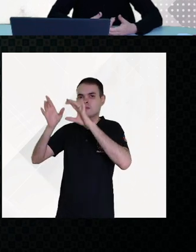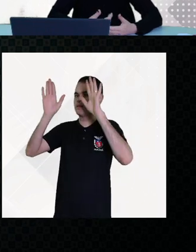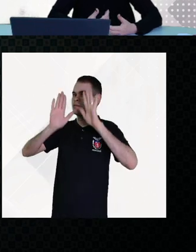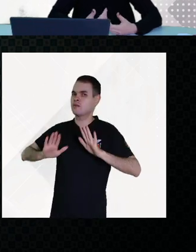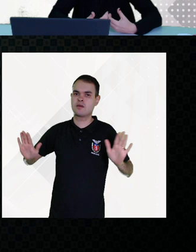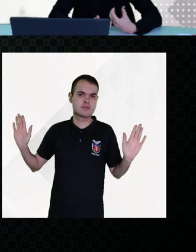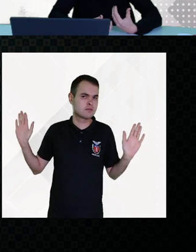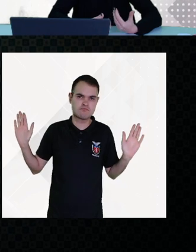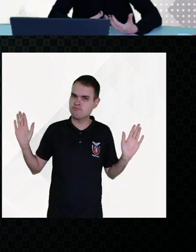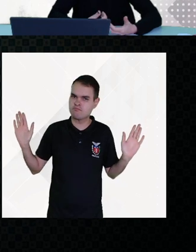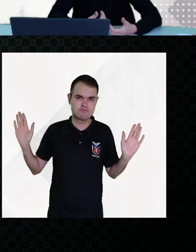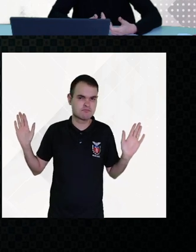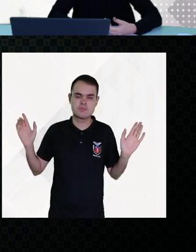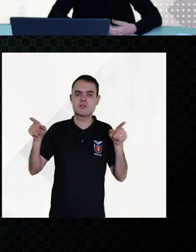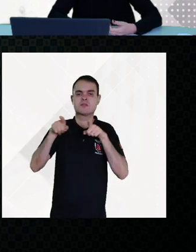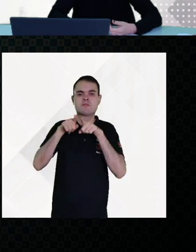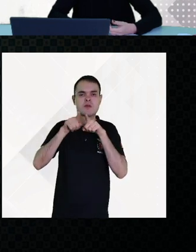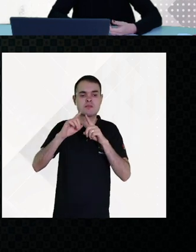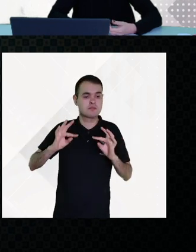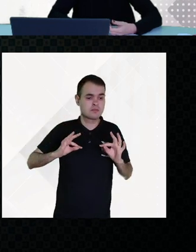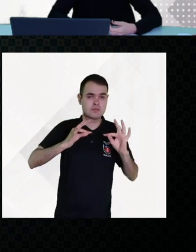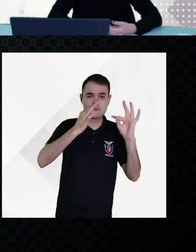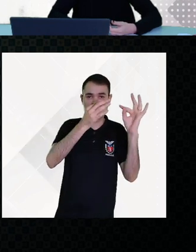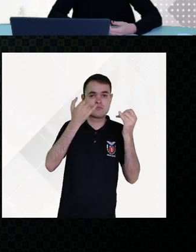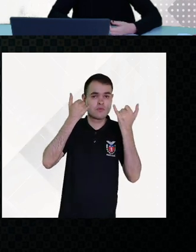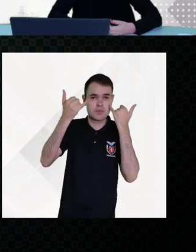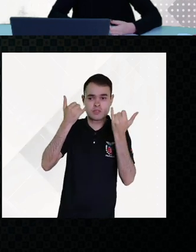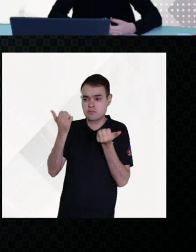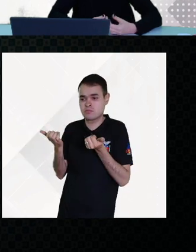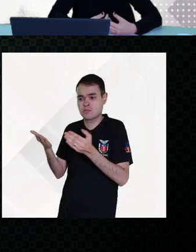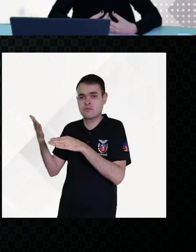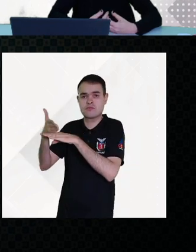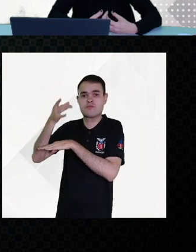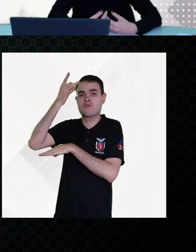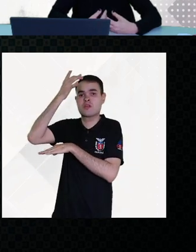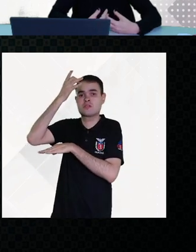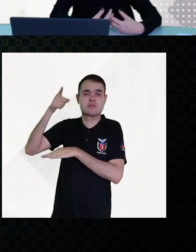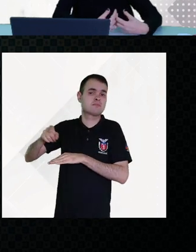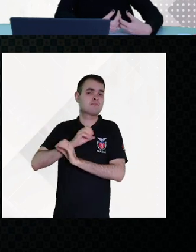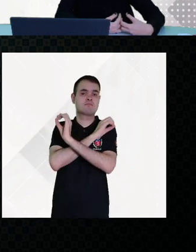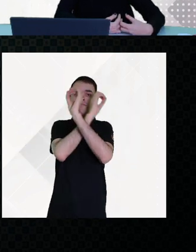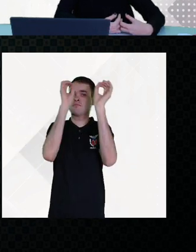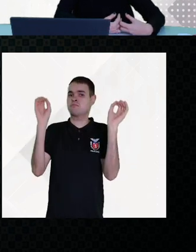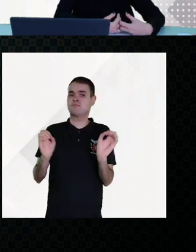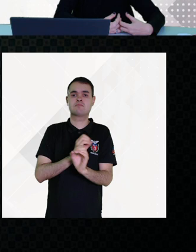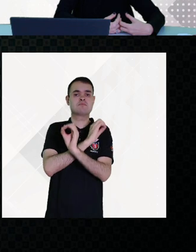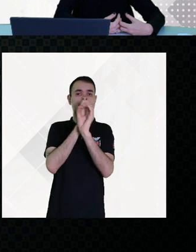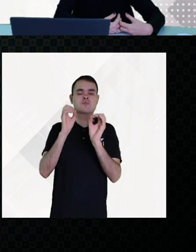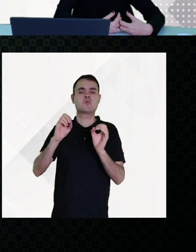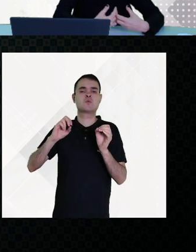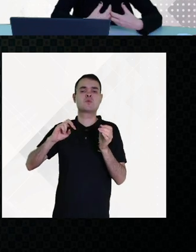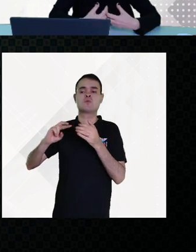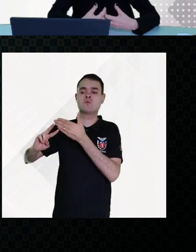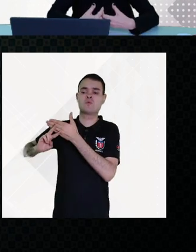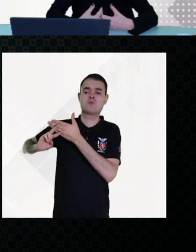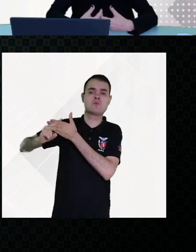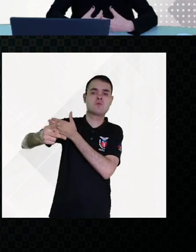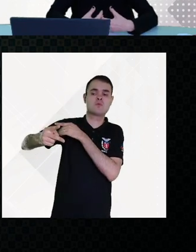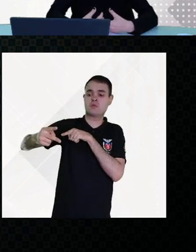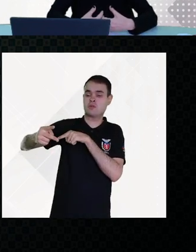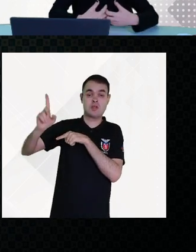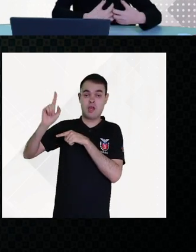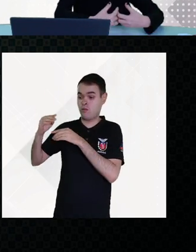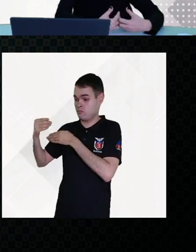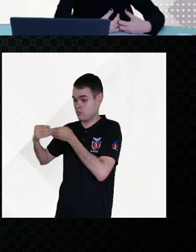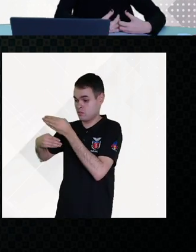que e de comunicação que facilite essa participação. E aí gera o quê? Que ele não, o que é um processo,